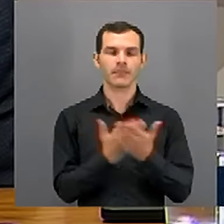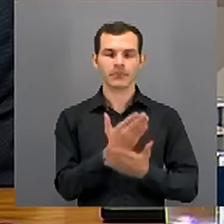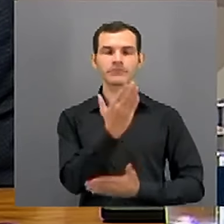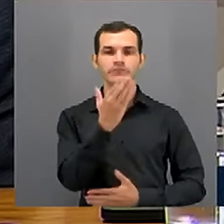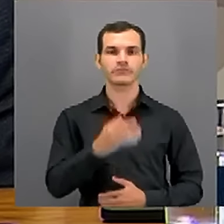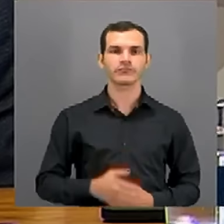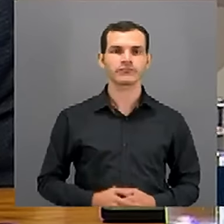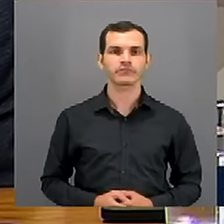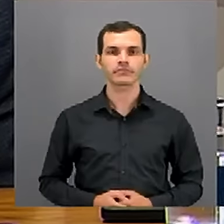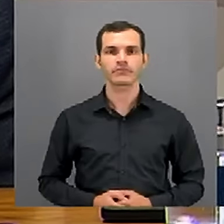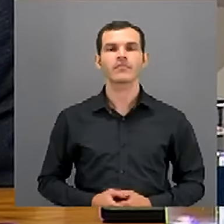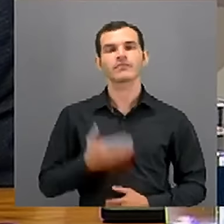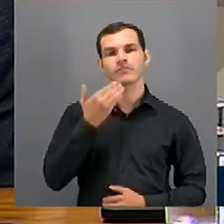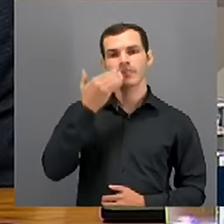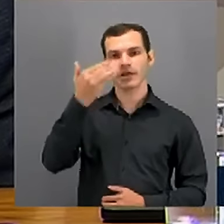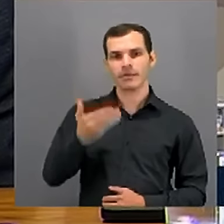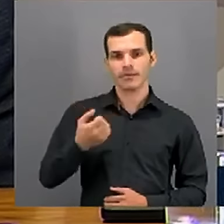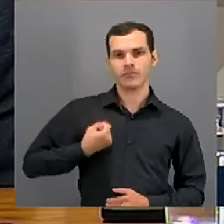Aprovado o requerimento